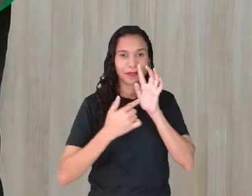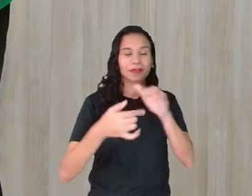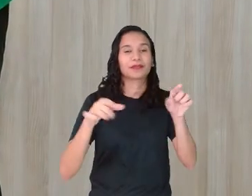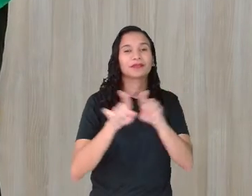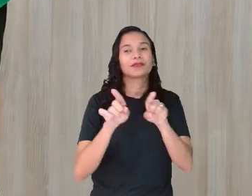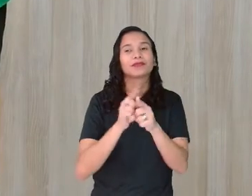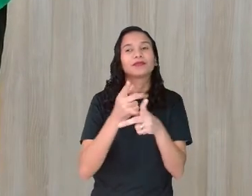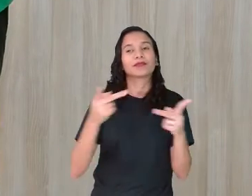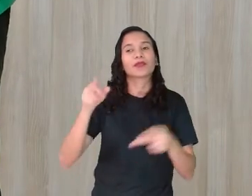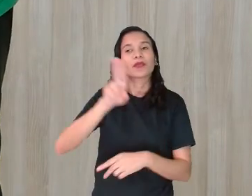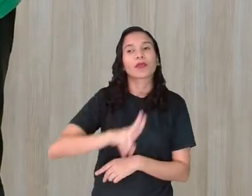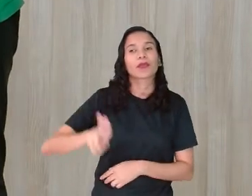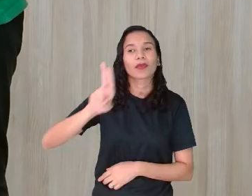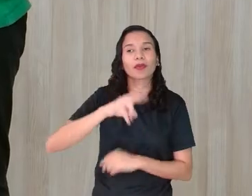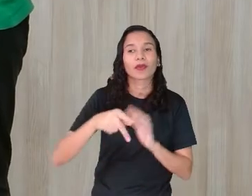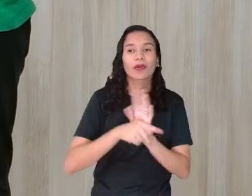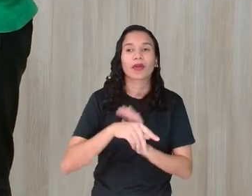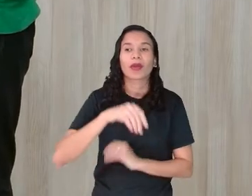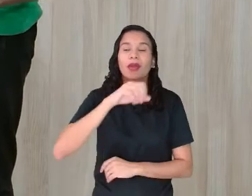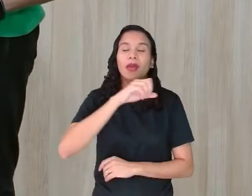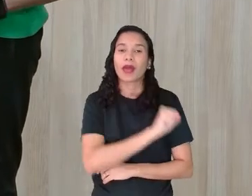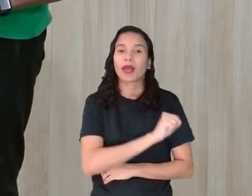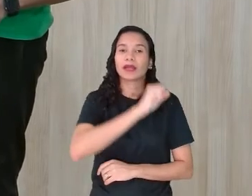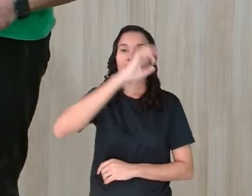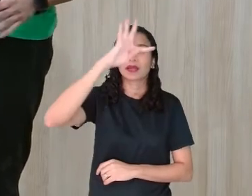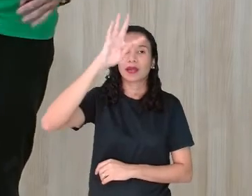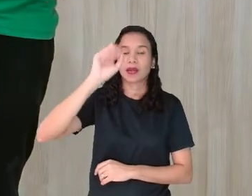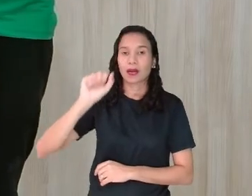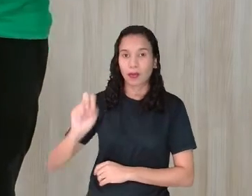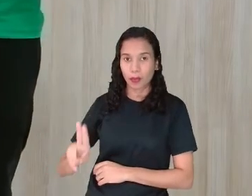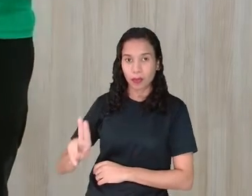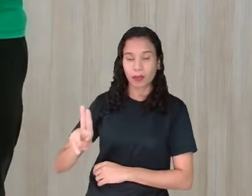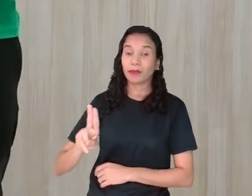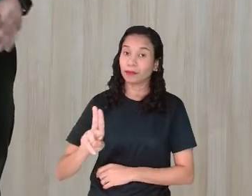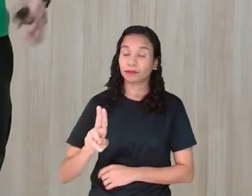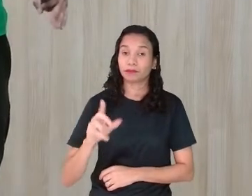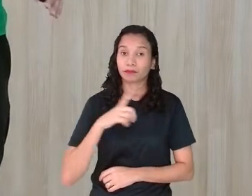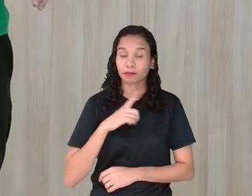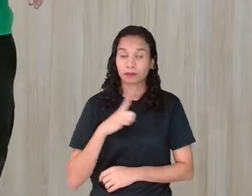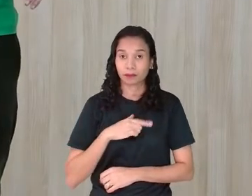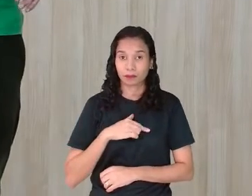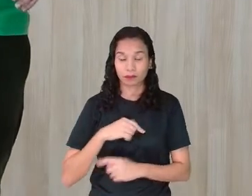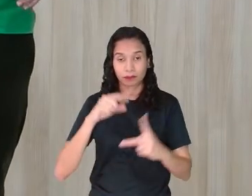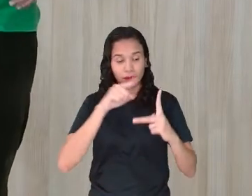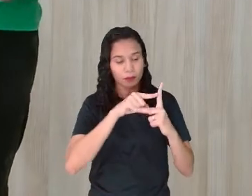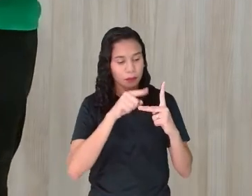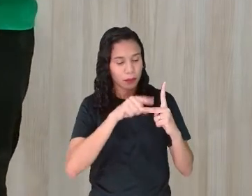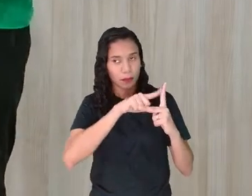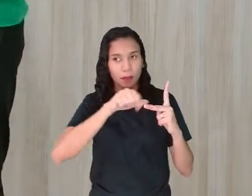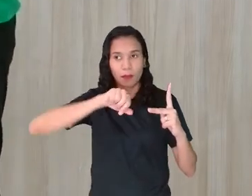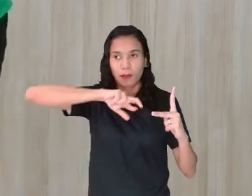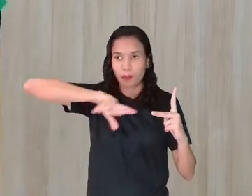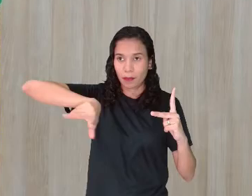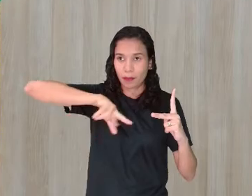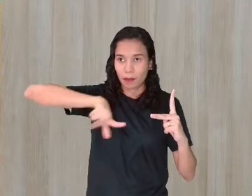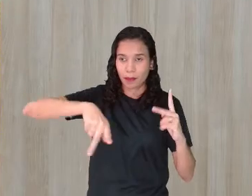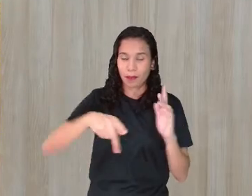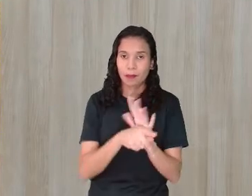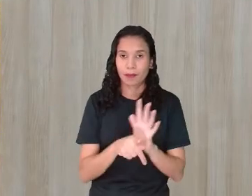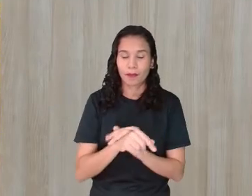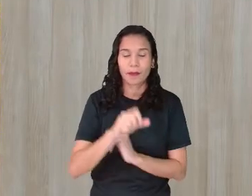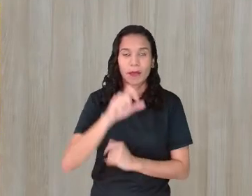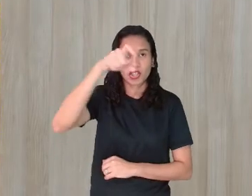aí para você o triângulo STU, tá? Então, eu tenho aí 3 ângulozinhos diferentes, né?